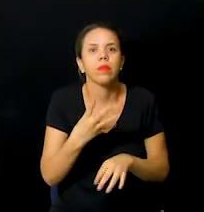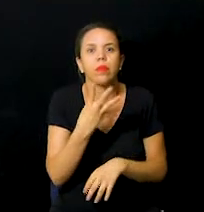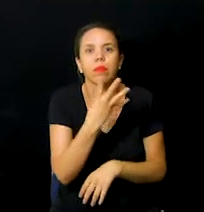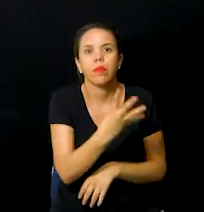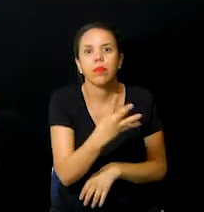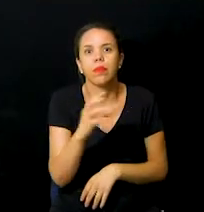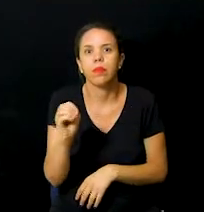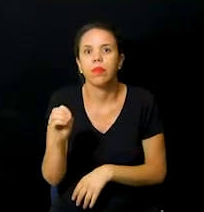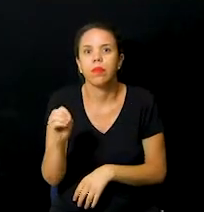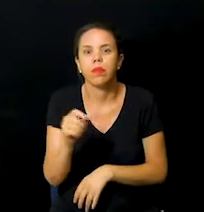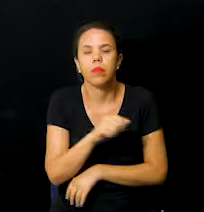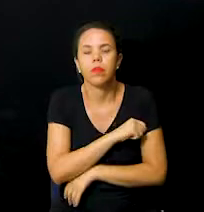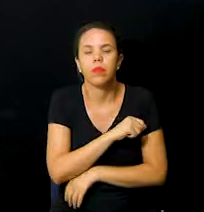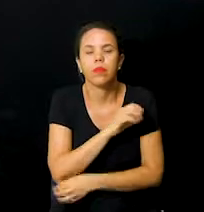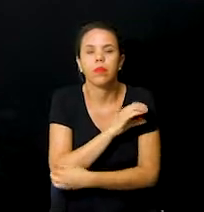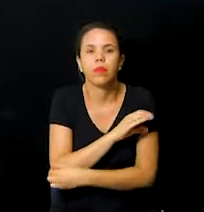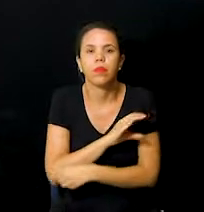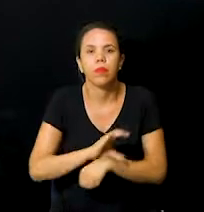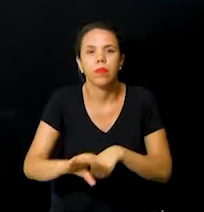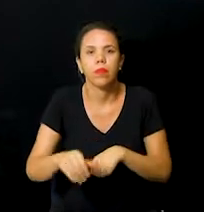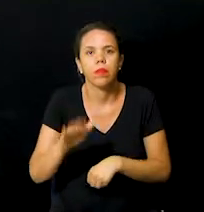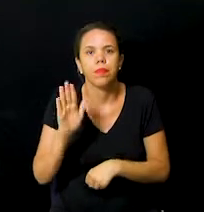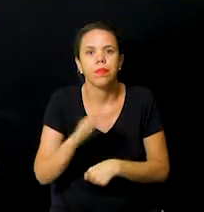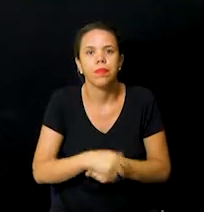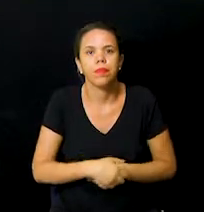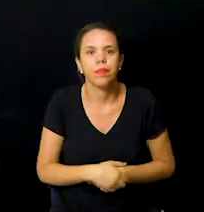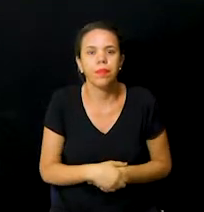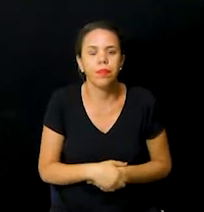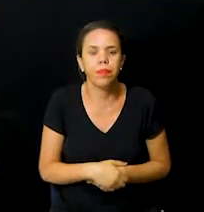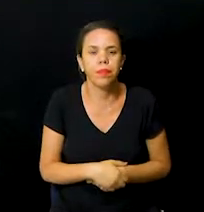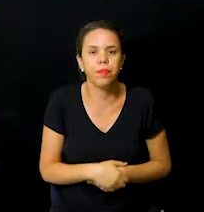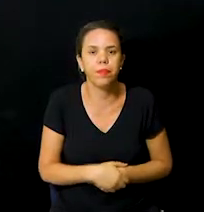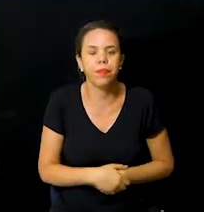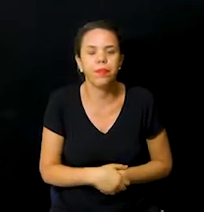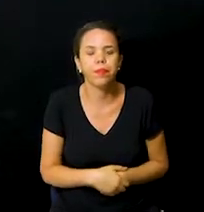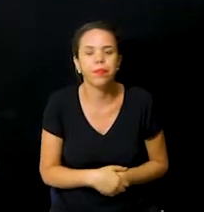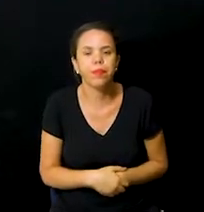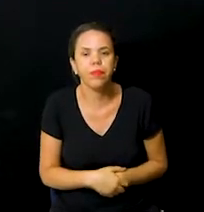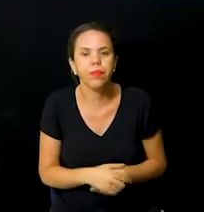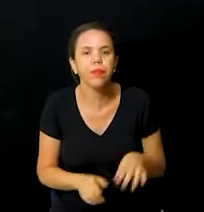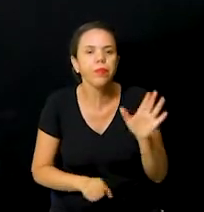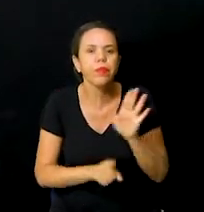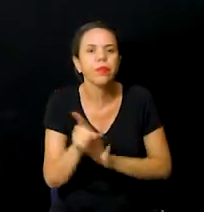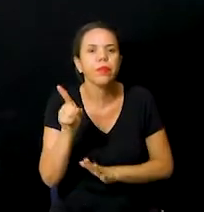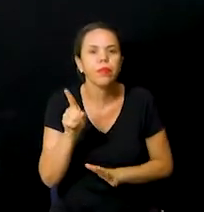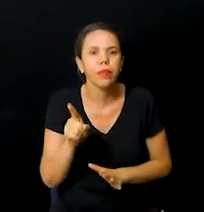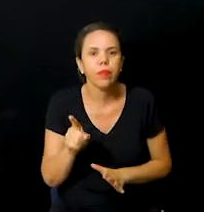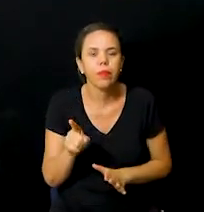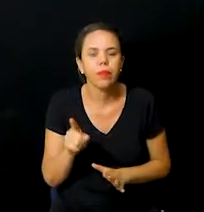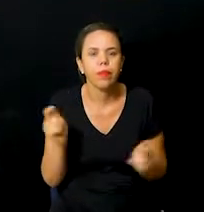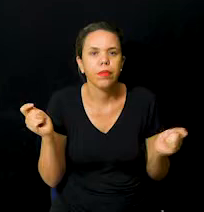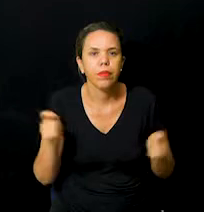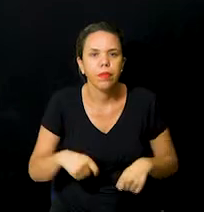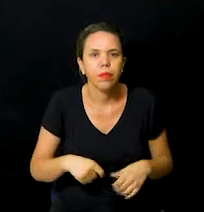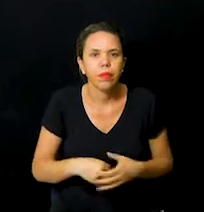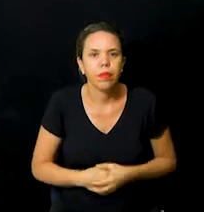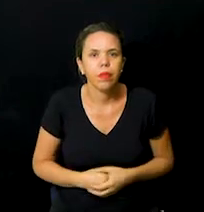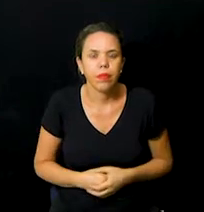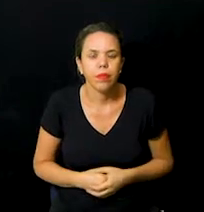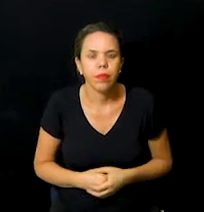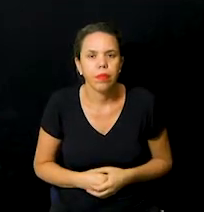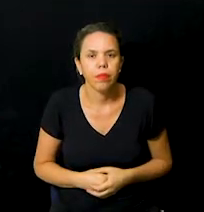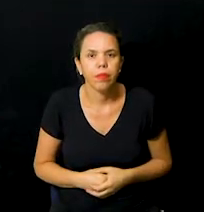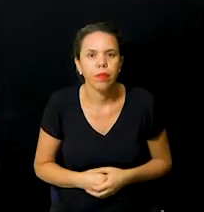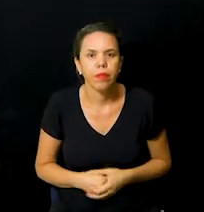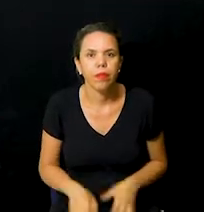de 400 alunas, né? Já formou mais de 400 alunas. E aí eu te Sim. pergunto, dá para,